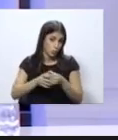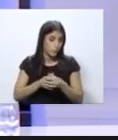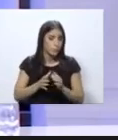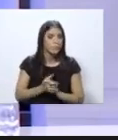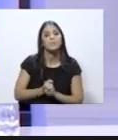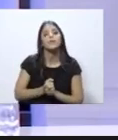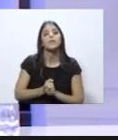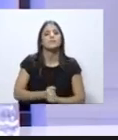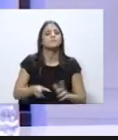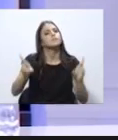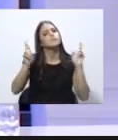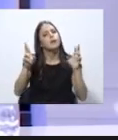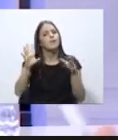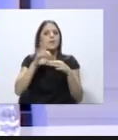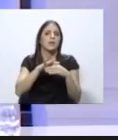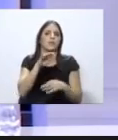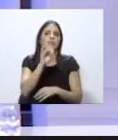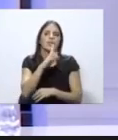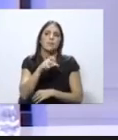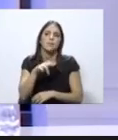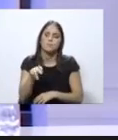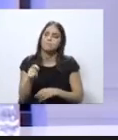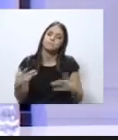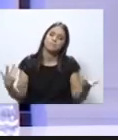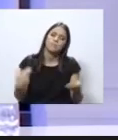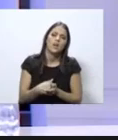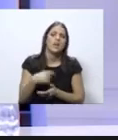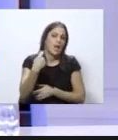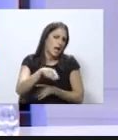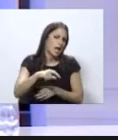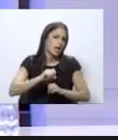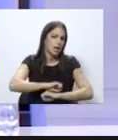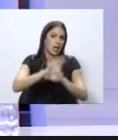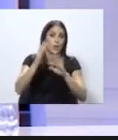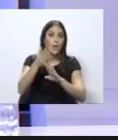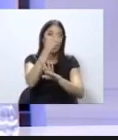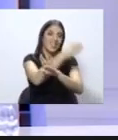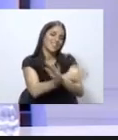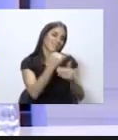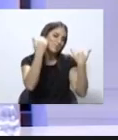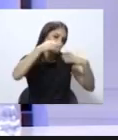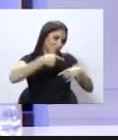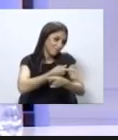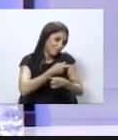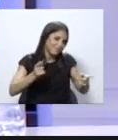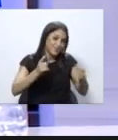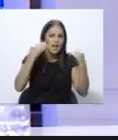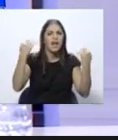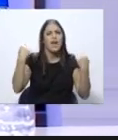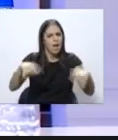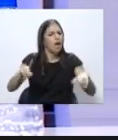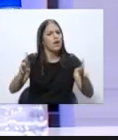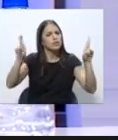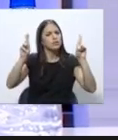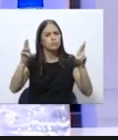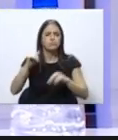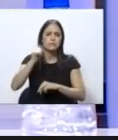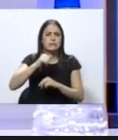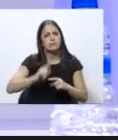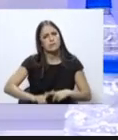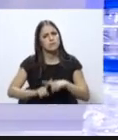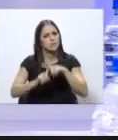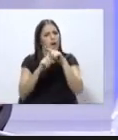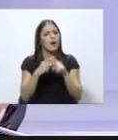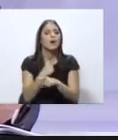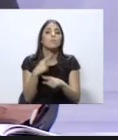relação a Filipe Anderson? São, obviamente, antes de mais, boa noite a todos, são as mais elevadas. É um jogador